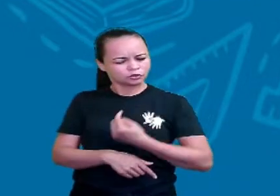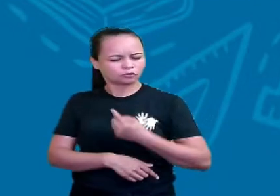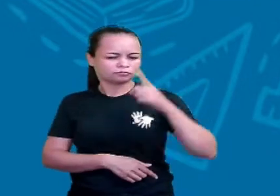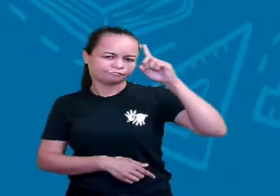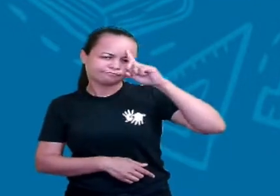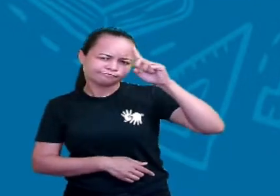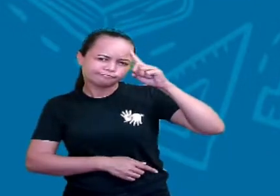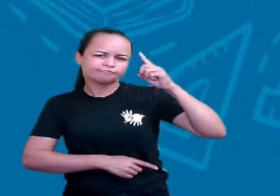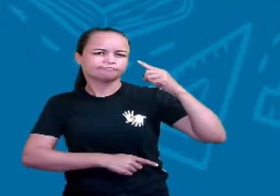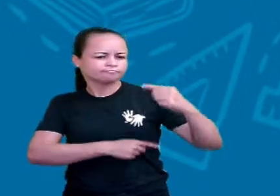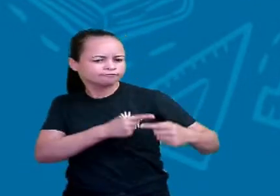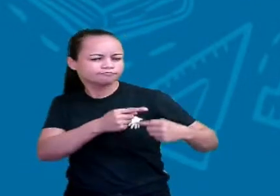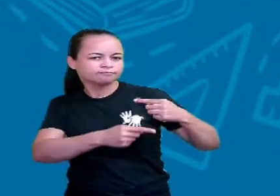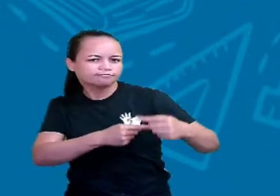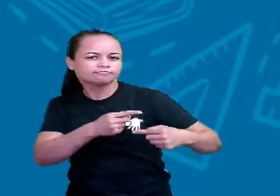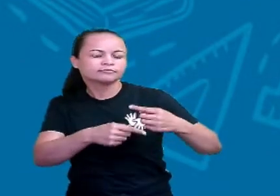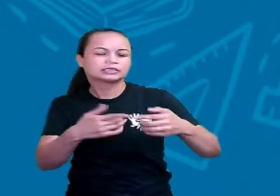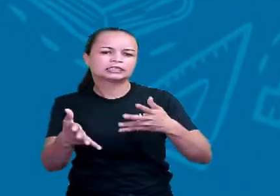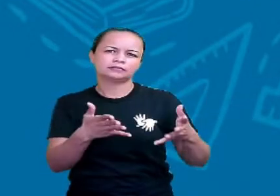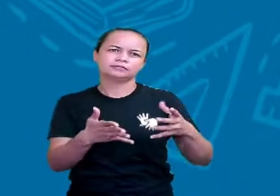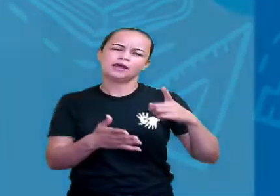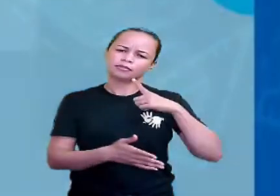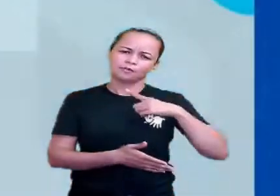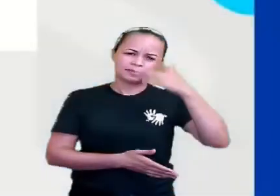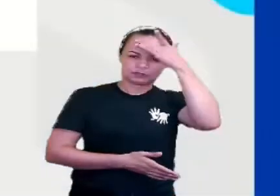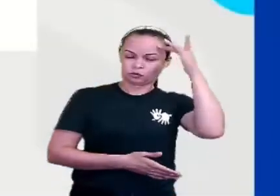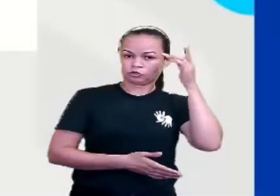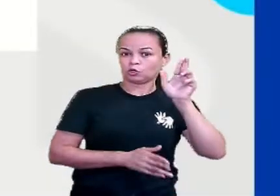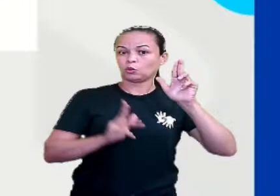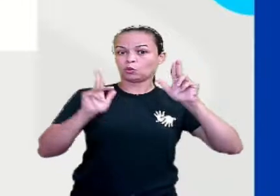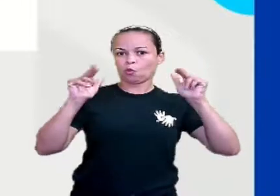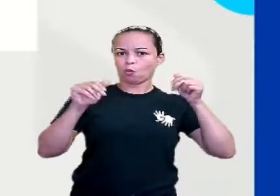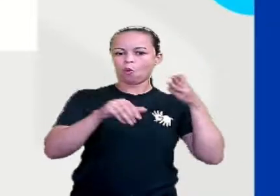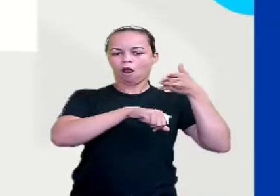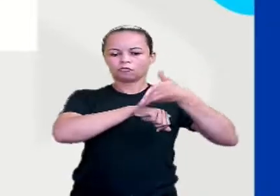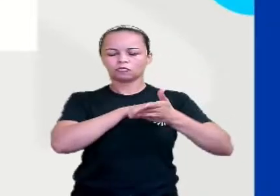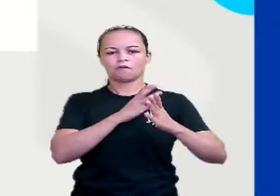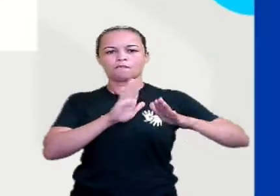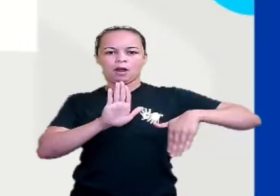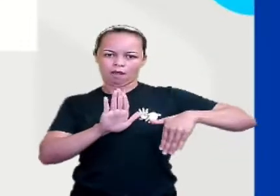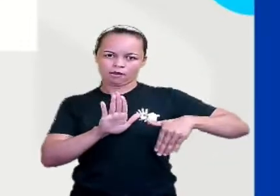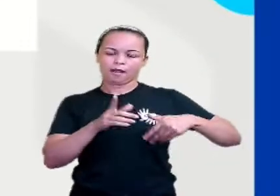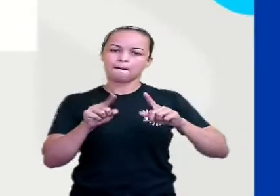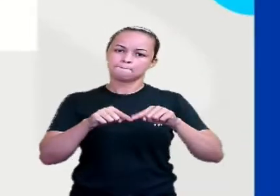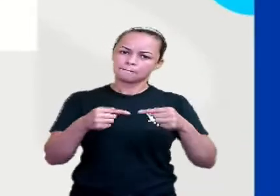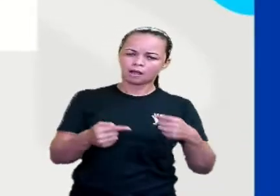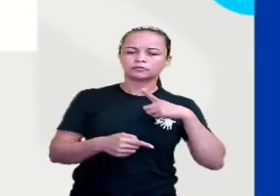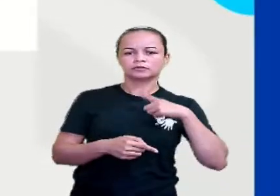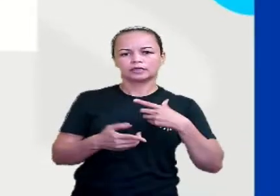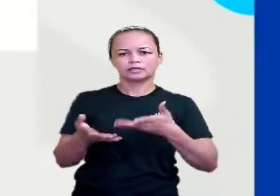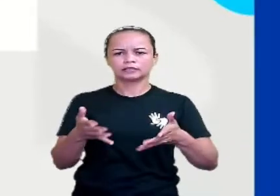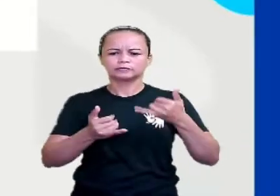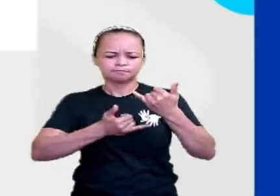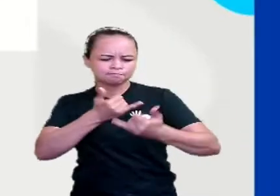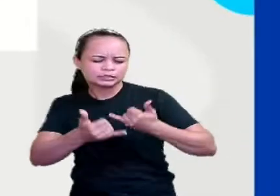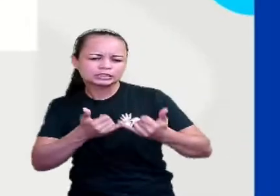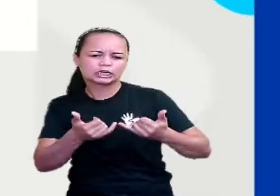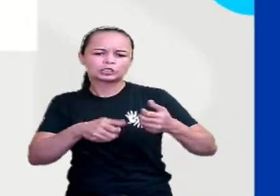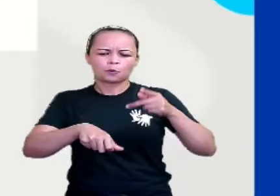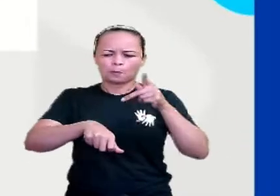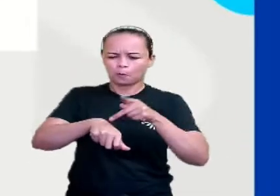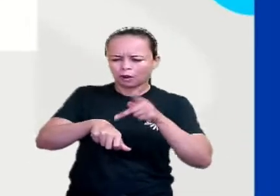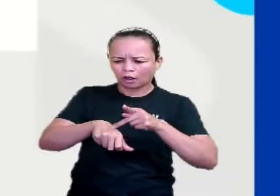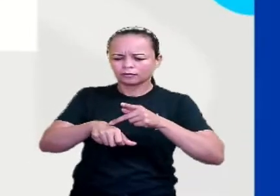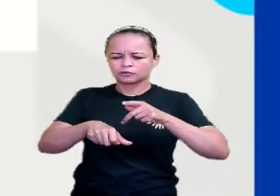dia. Tem gente que nunca foi na praia, mas tem gente que sabe brincar, né? Então, são duas crianças brincando, catando cesto, cavando